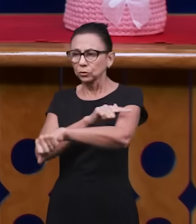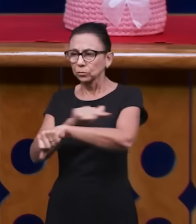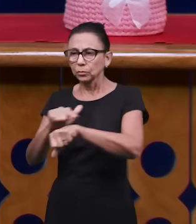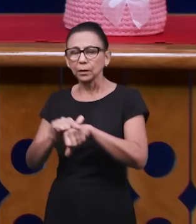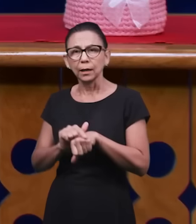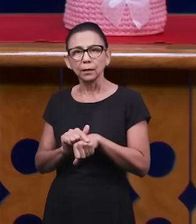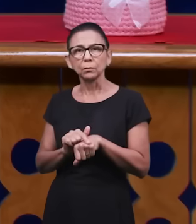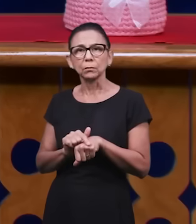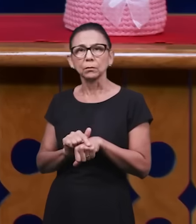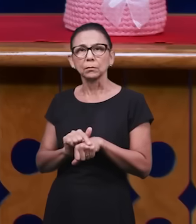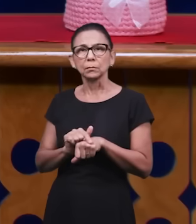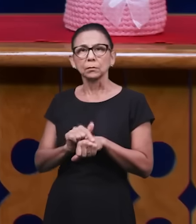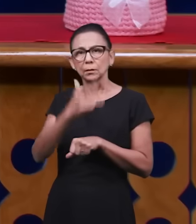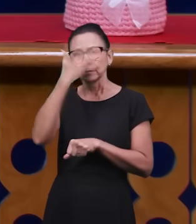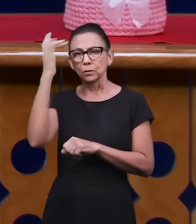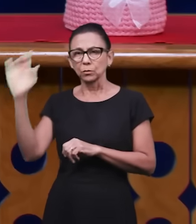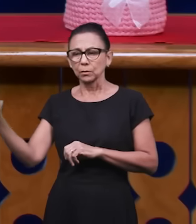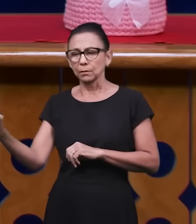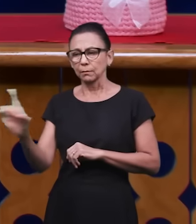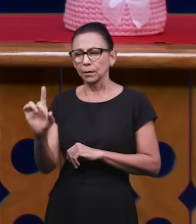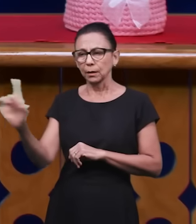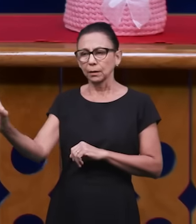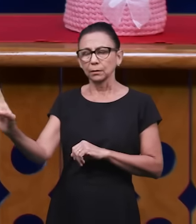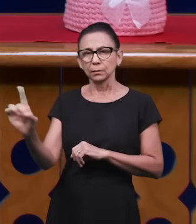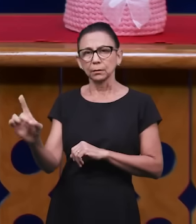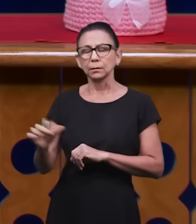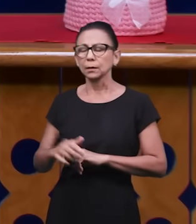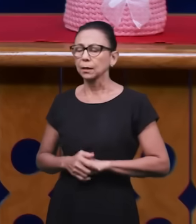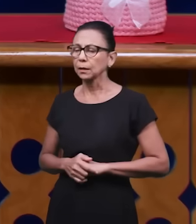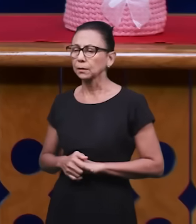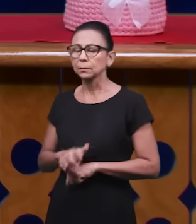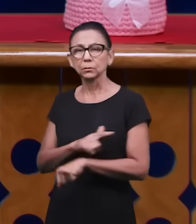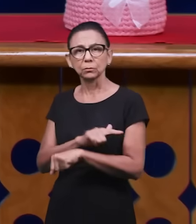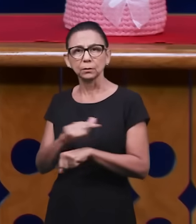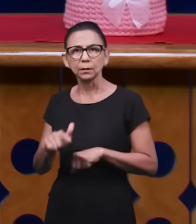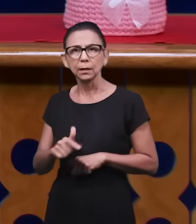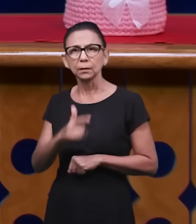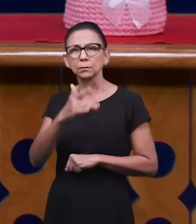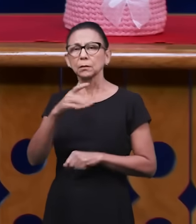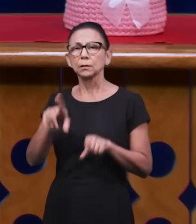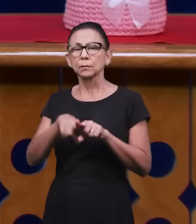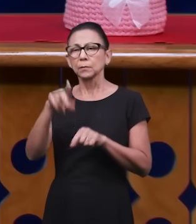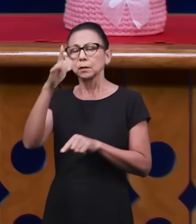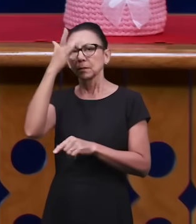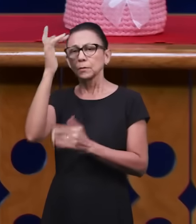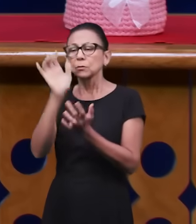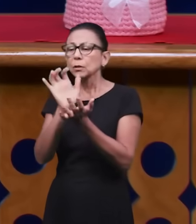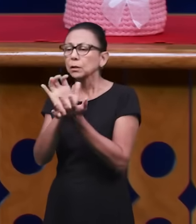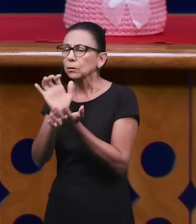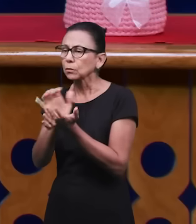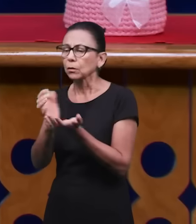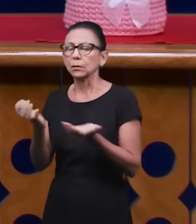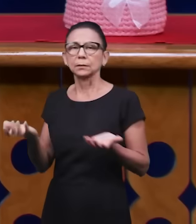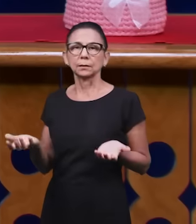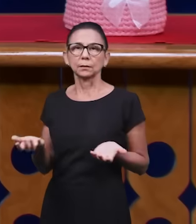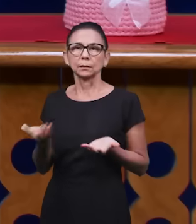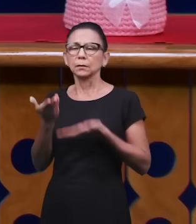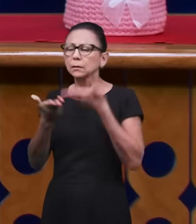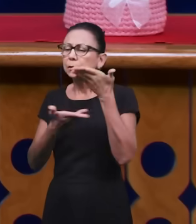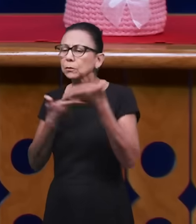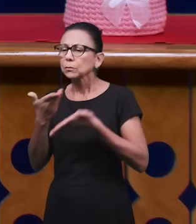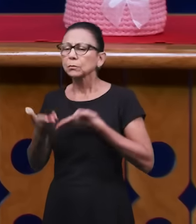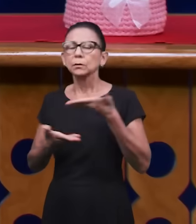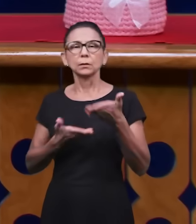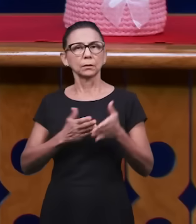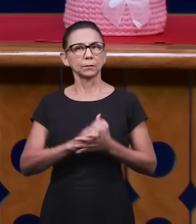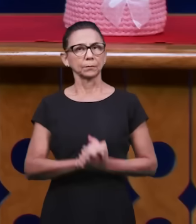os mais idosos. Olha, isso é um fruto extraordinário. Só o fato de você dar testemunho e permanecer